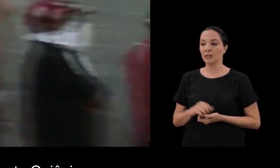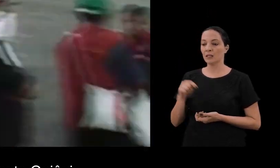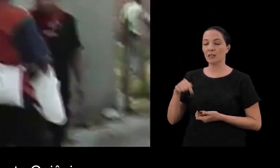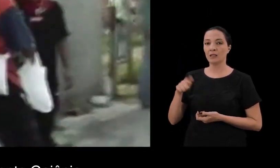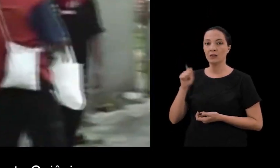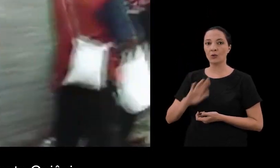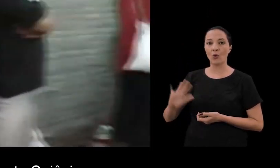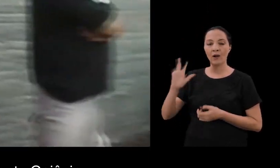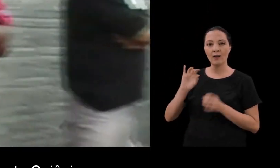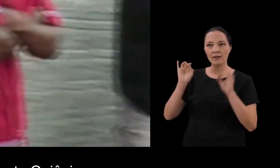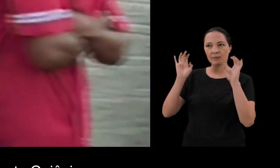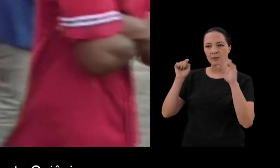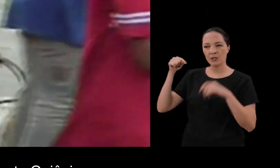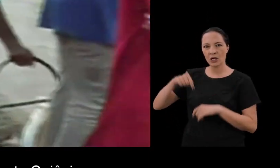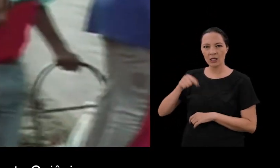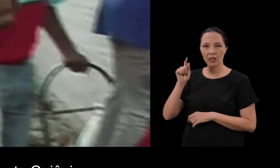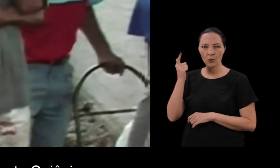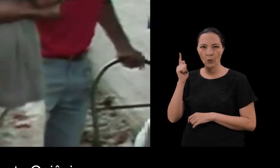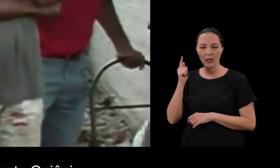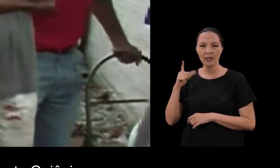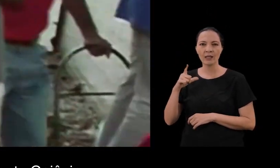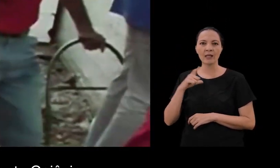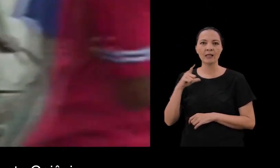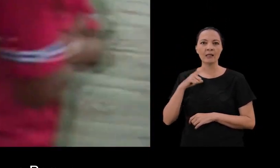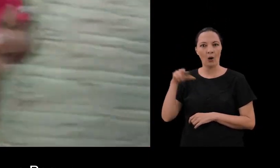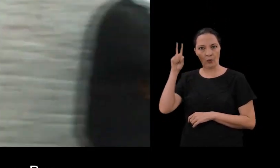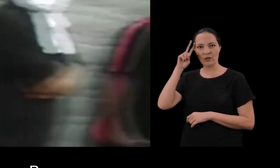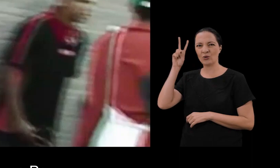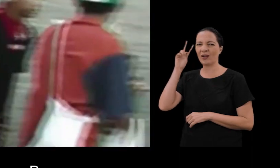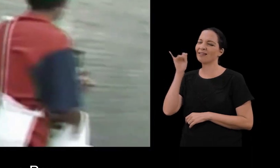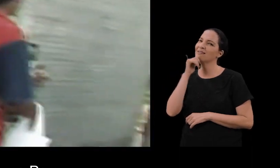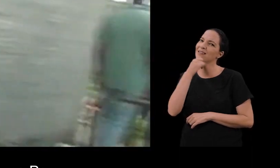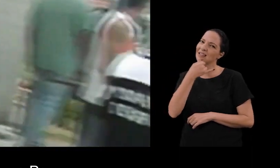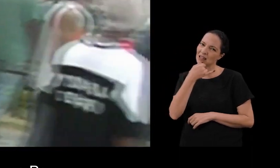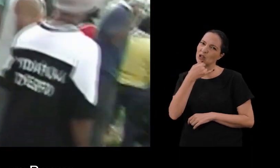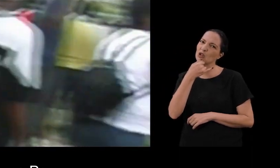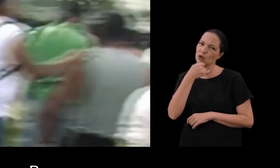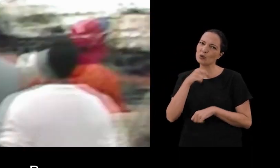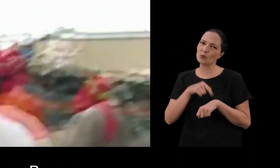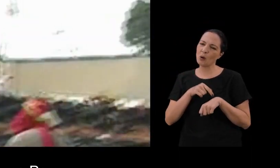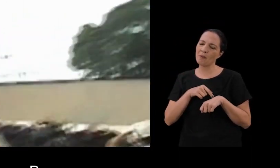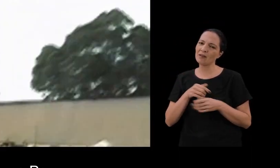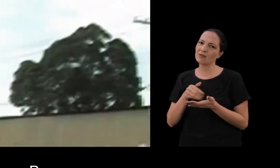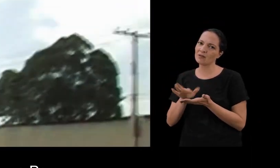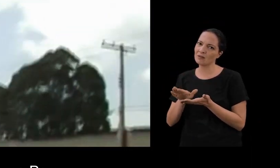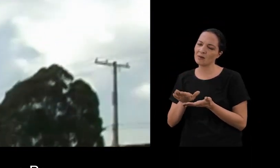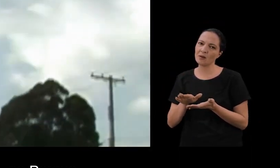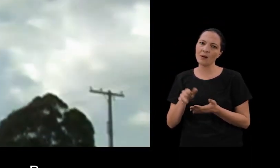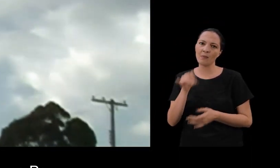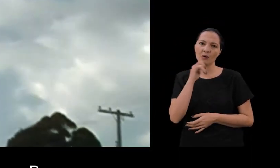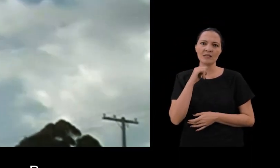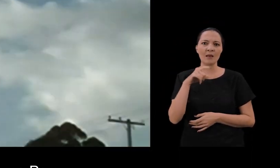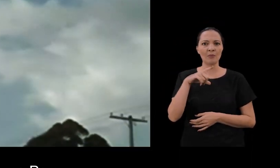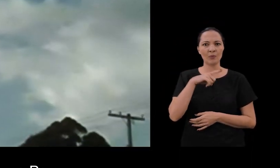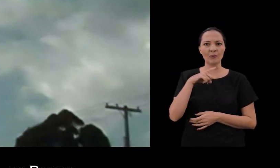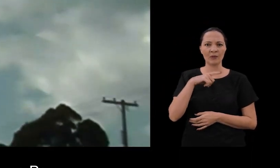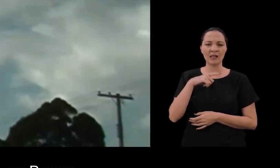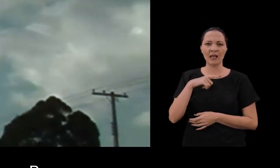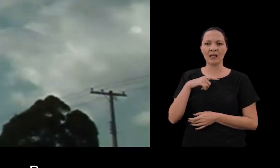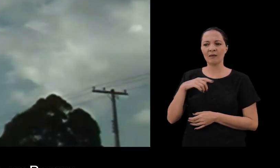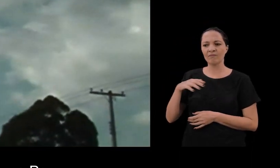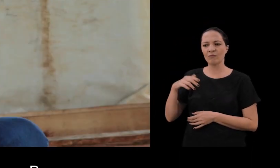Goiás, especialmente Goiânia, tem um histórico recente traumático de remoções. Por exemplo, no Parque Oeste Industrial, no